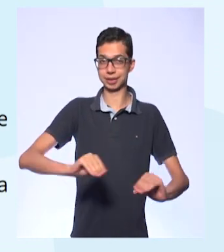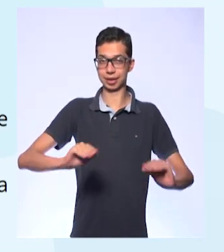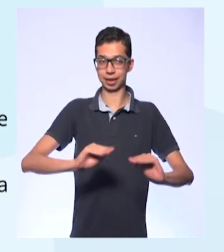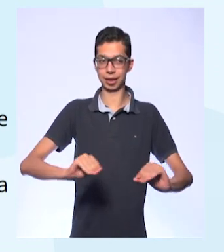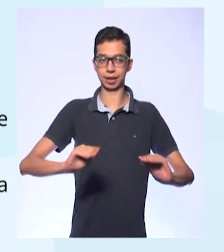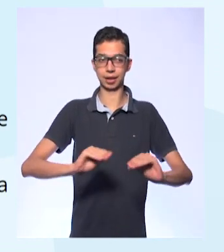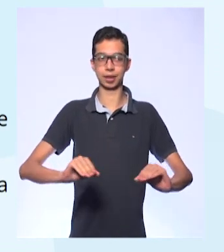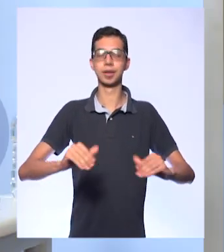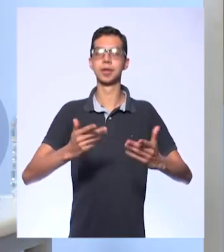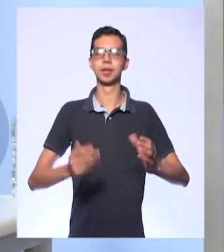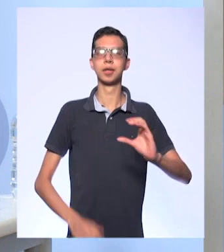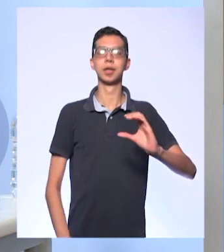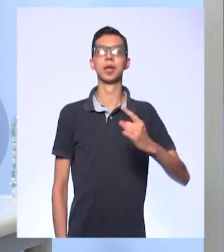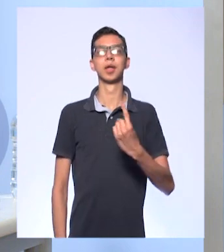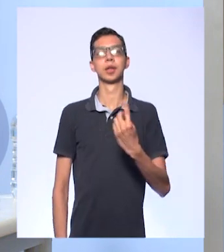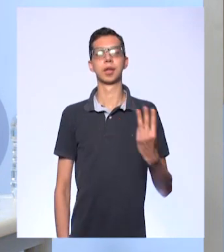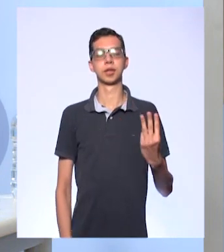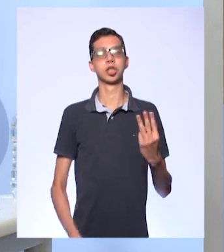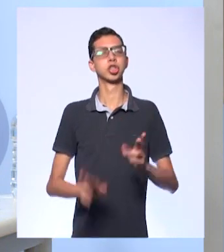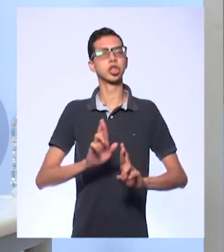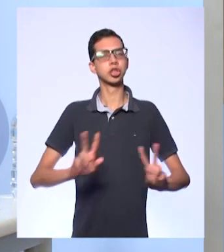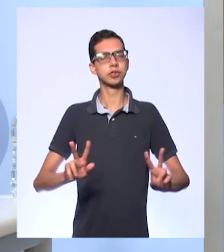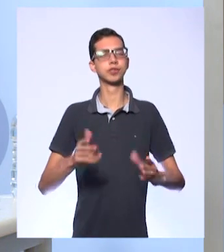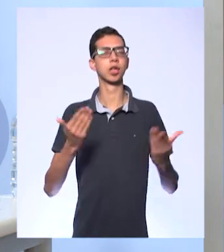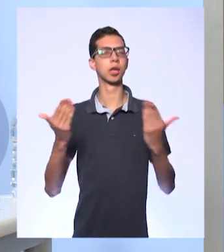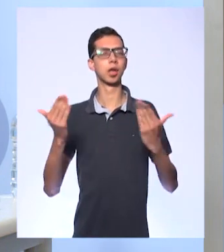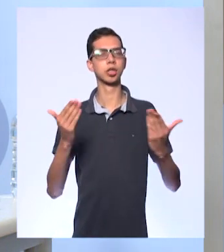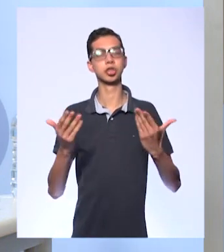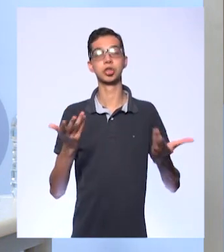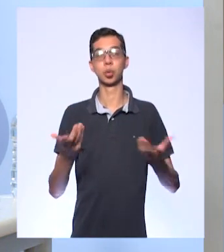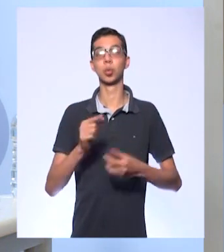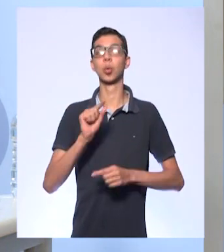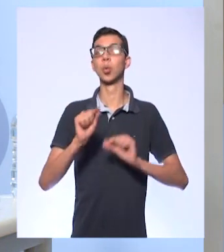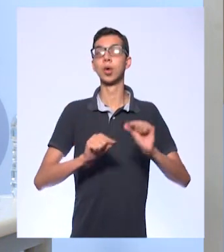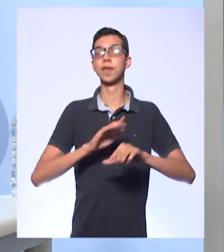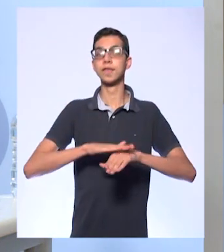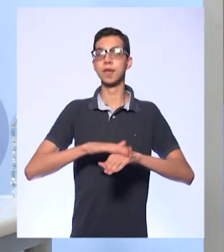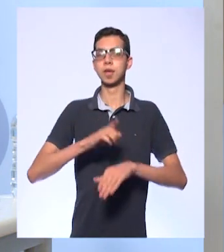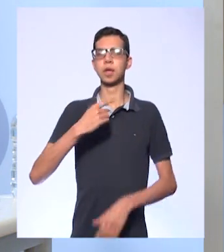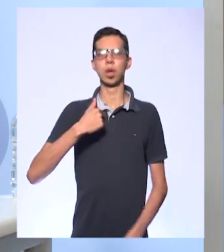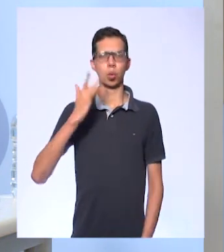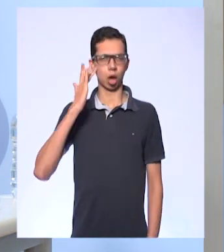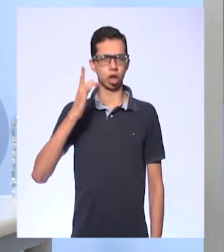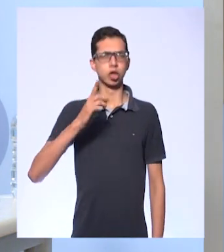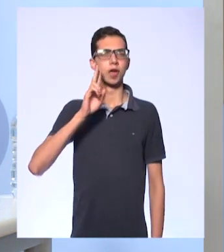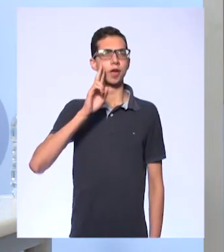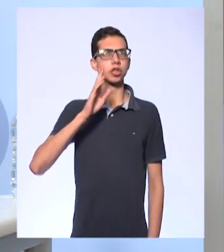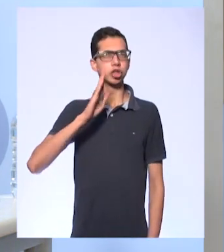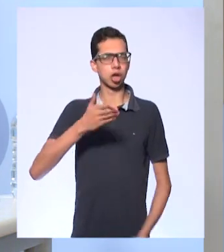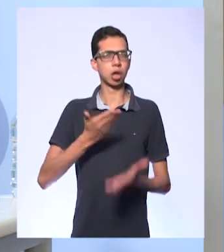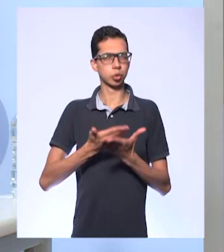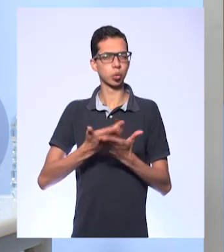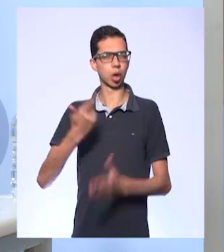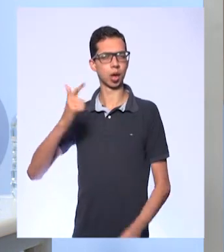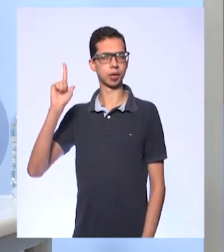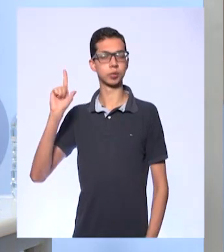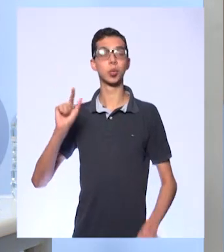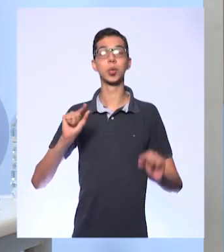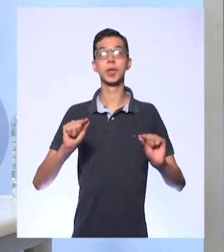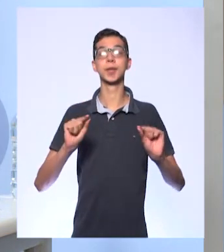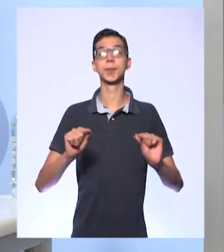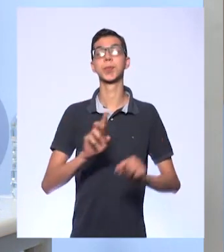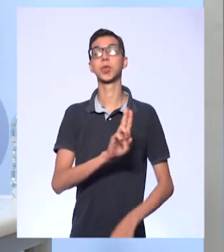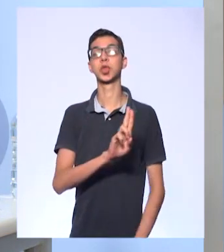1,14%. O que nós fazemos? Nós fazemos o quê? Uma média ponderada. Você deve ter visto lá no fundamental. O que é média? Eu tenho a média aritmética e a